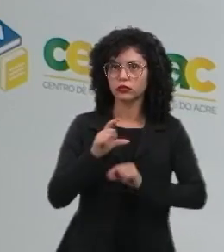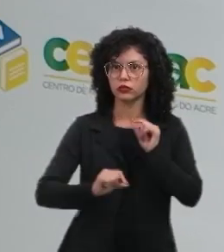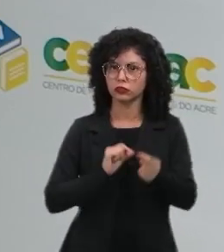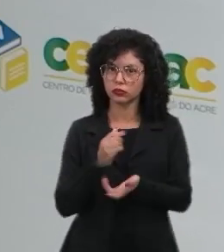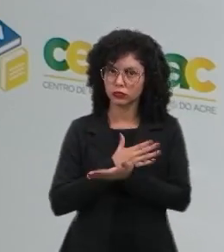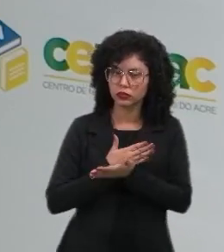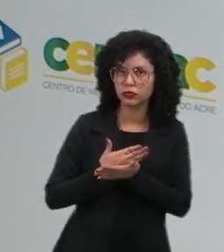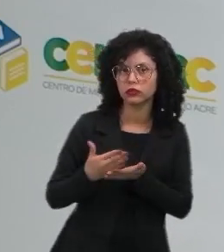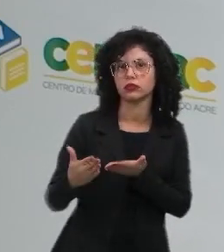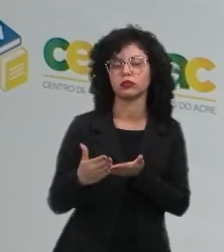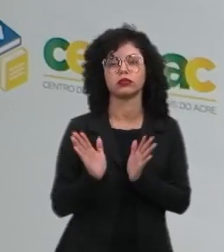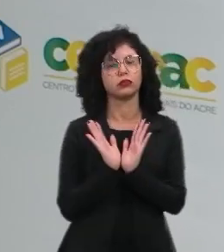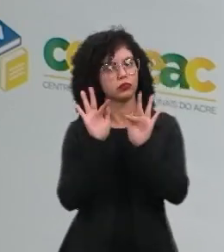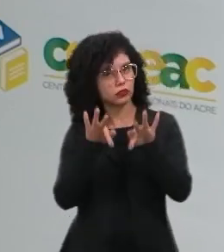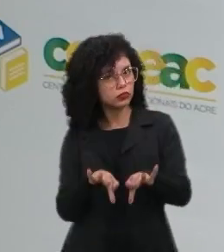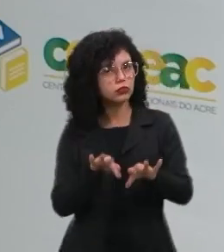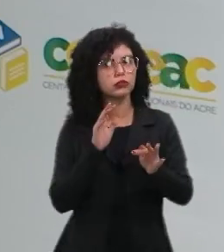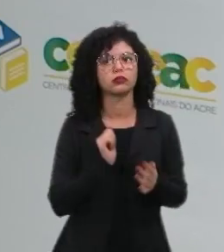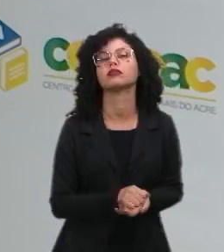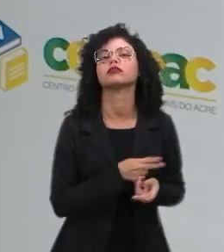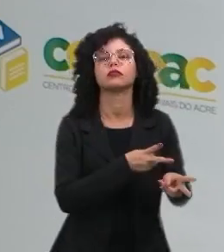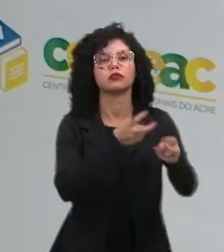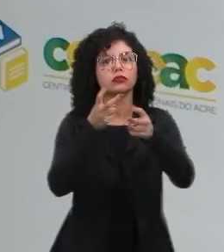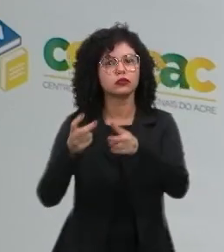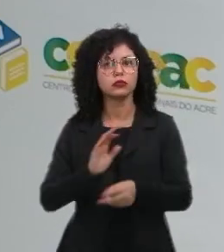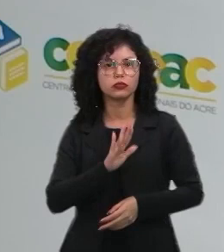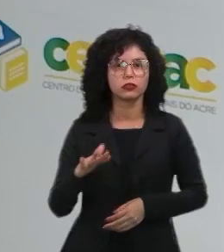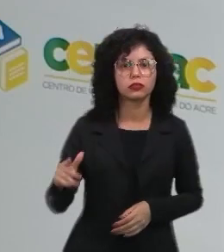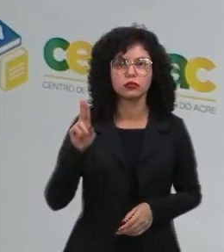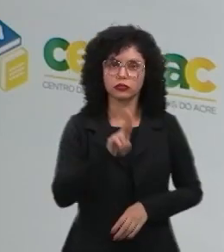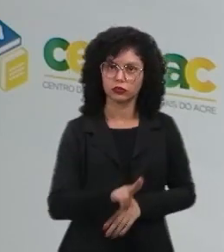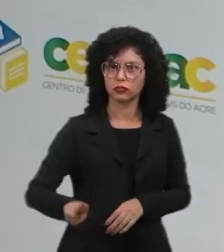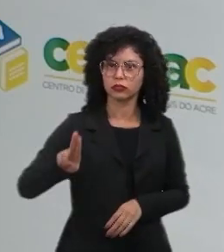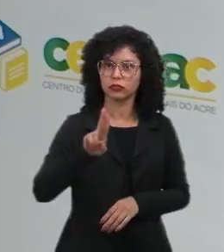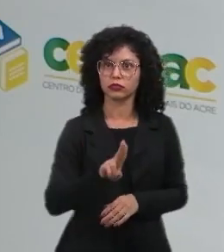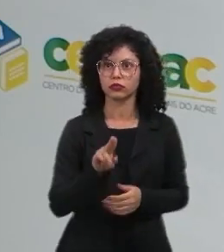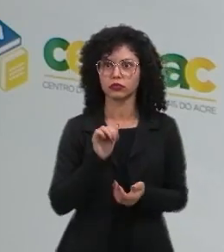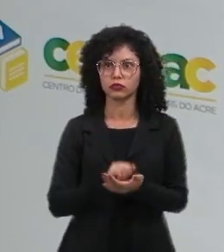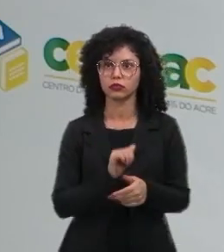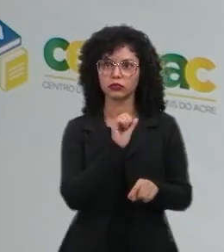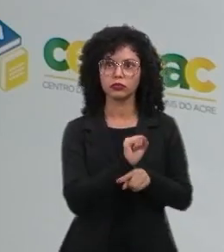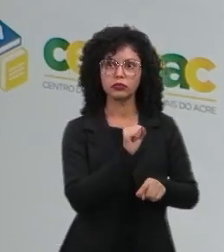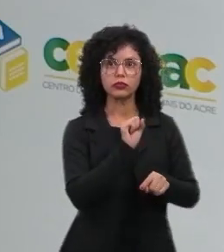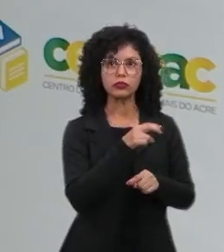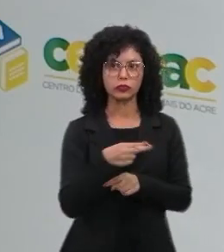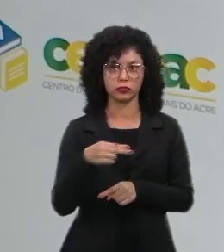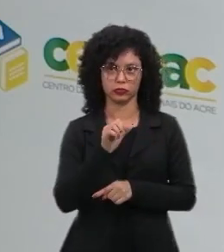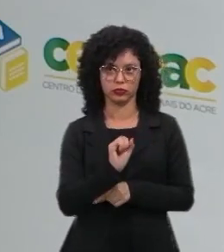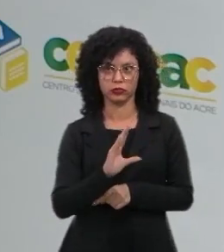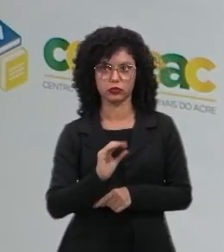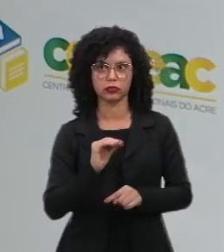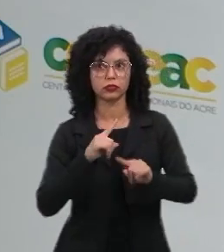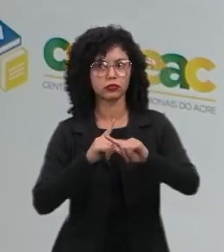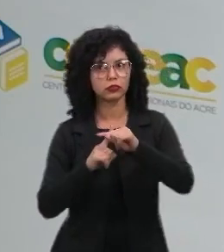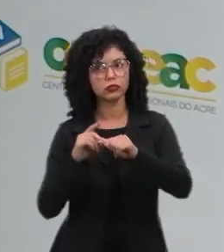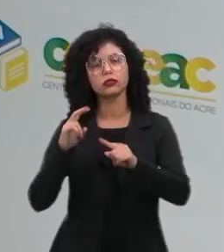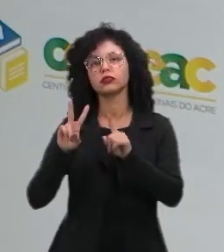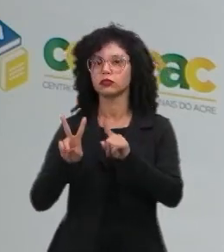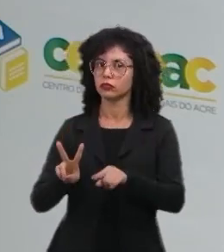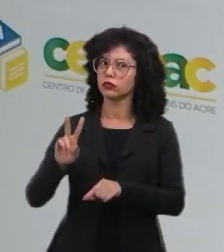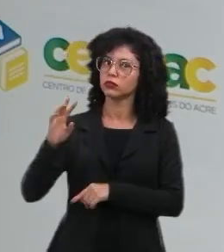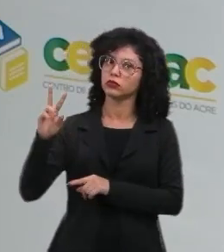posição inicial e uma posição final. Percebe que quando você utiliza o sorvete, você está utilizando uma